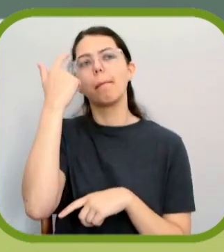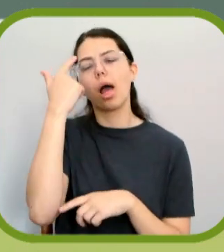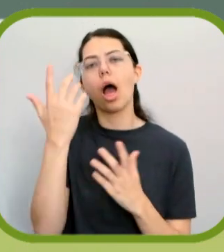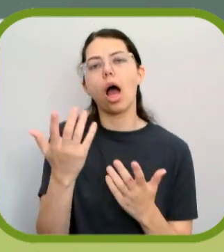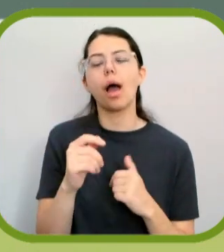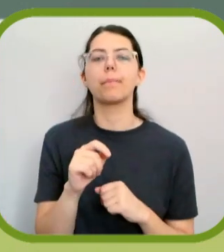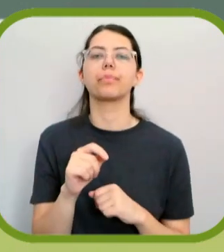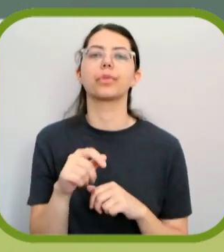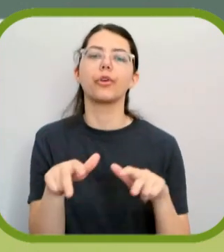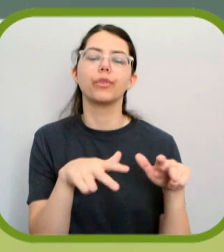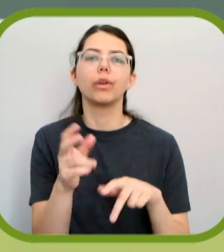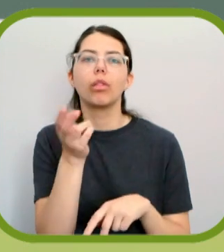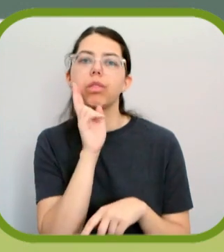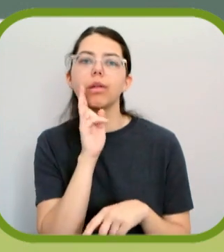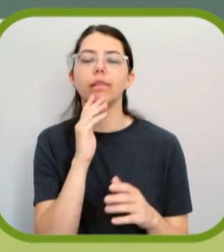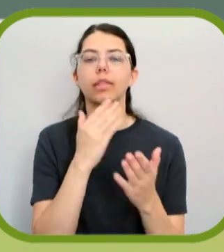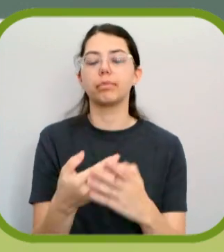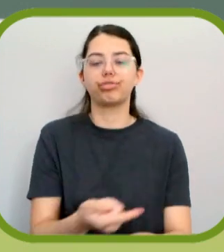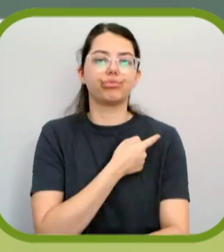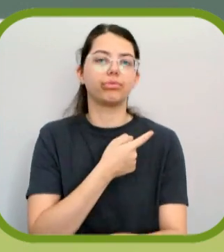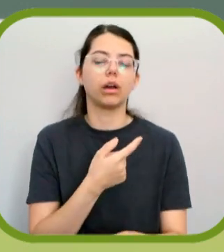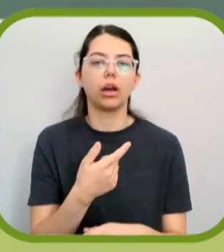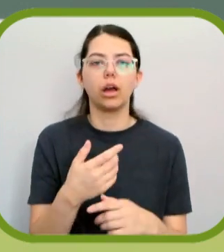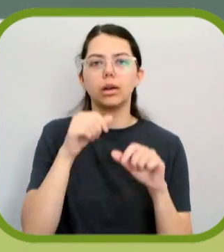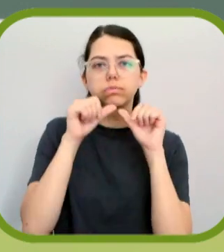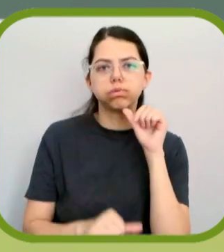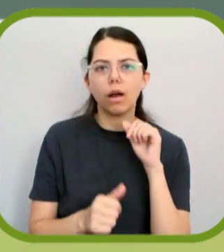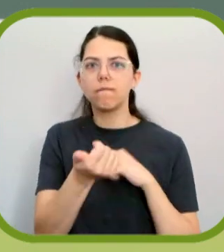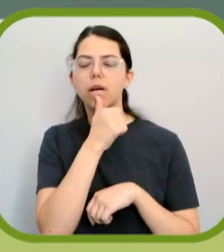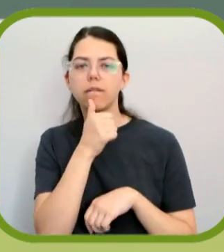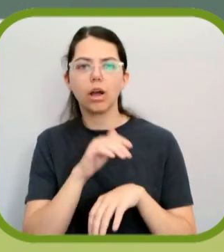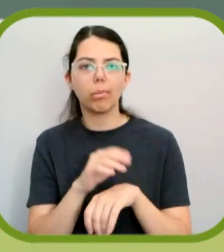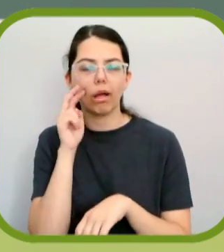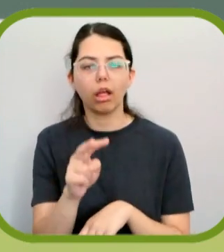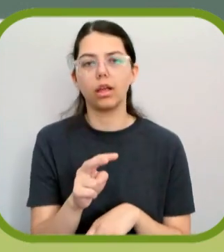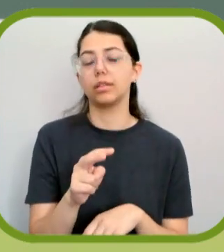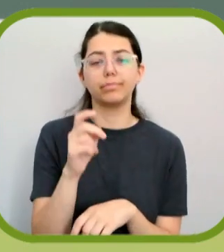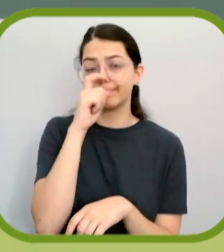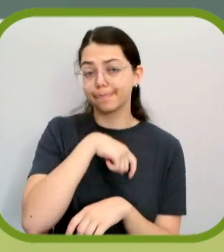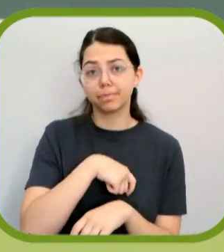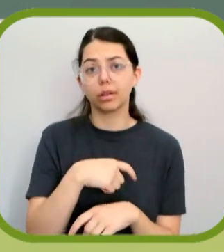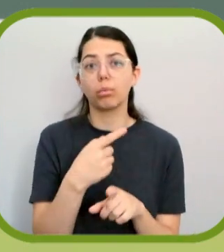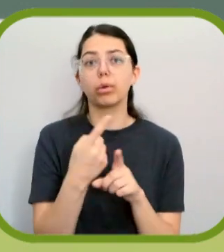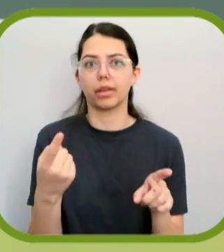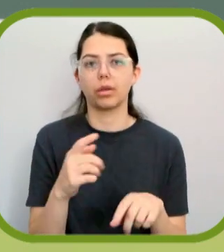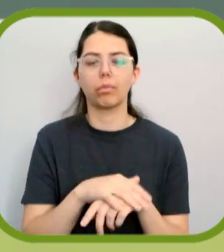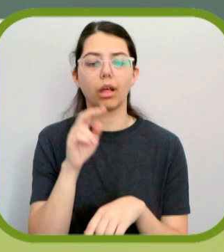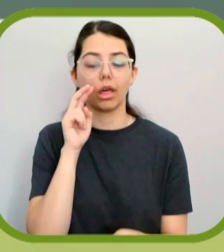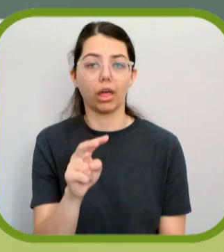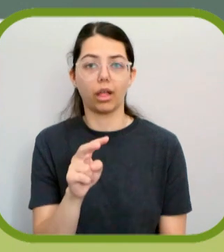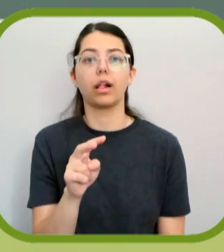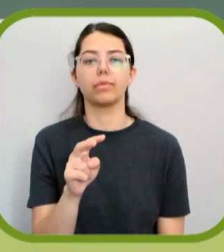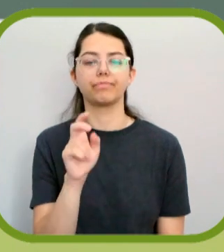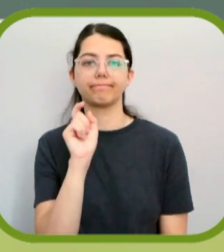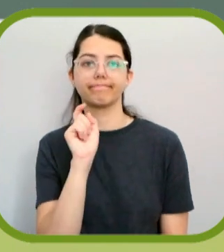não está propriamente a pensar que está a ver um vídeo e vai ficar radicalizado, estou a ficar com um discurso mais violento porque estou a ver isto, não nota. Porquê? Porque